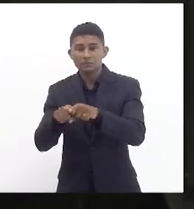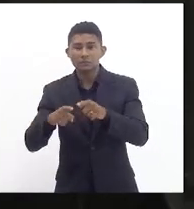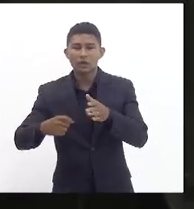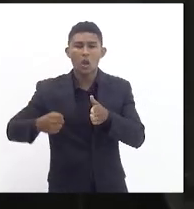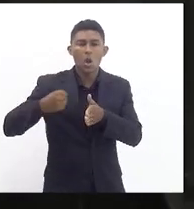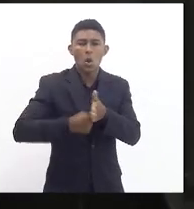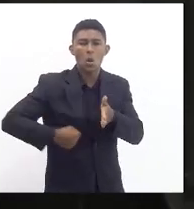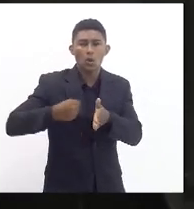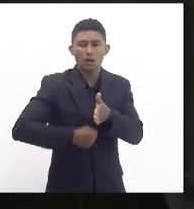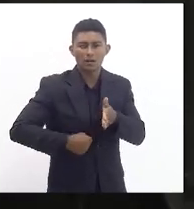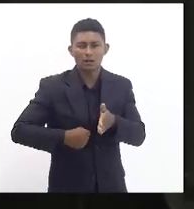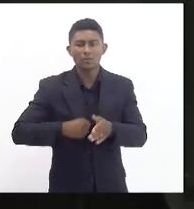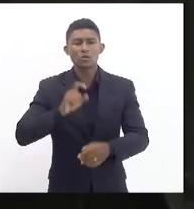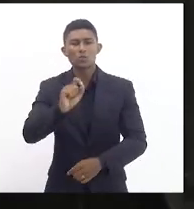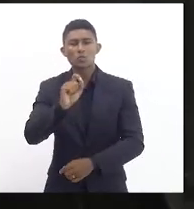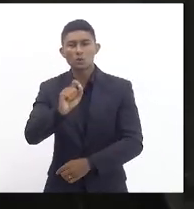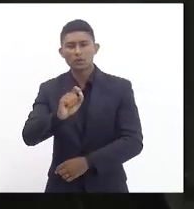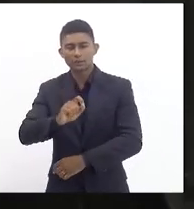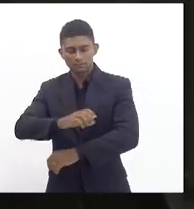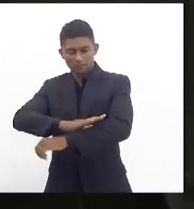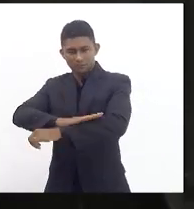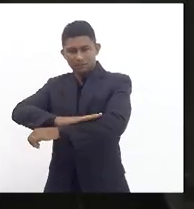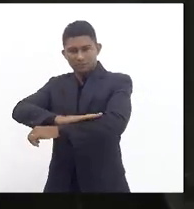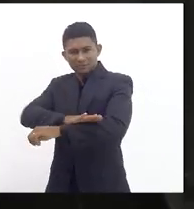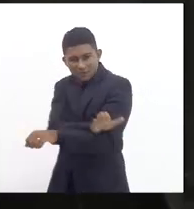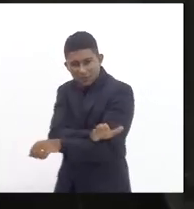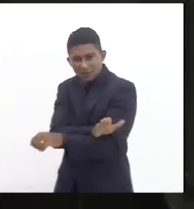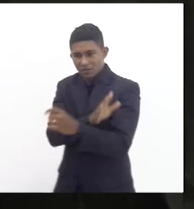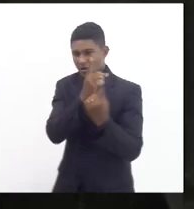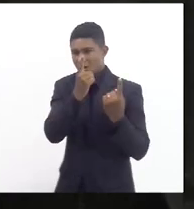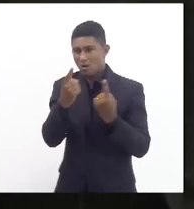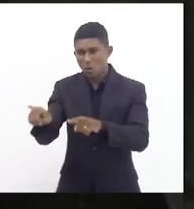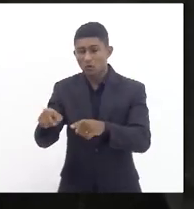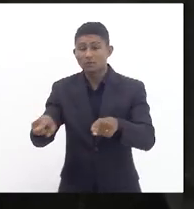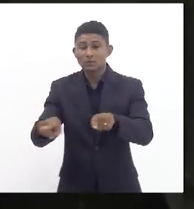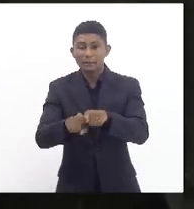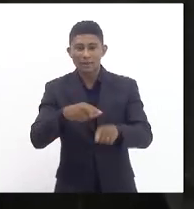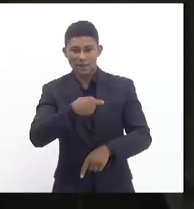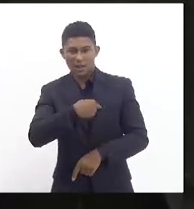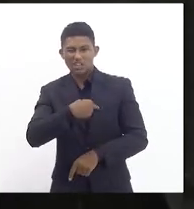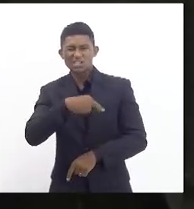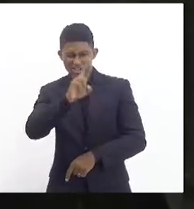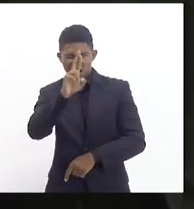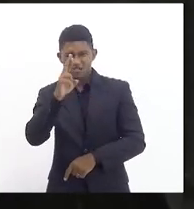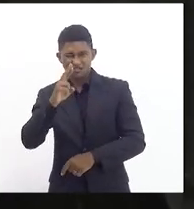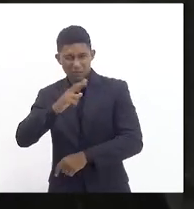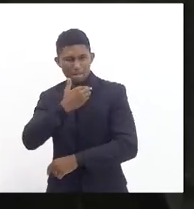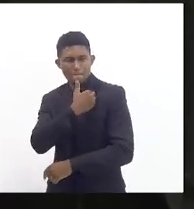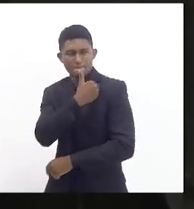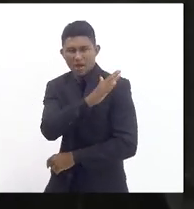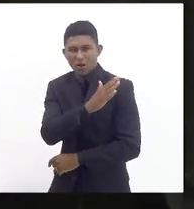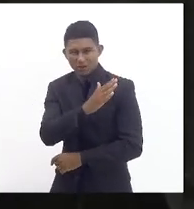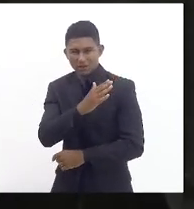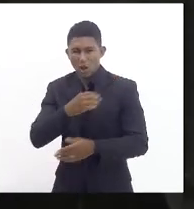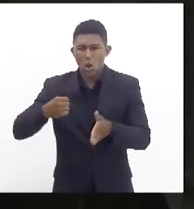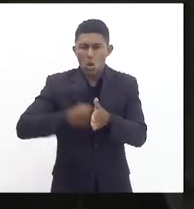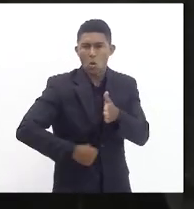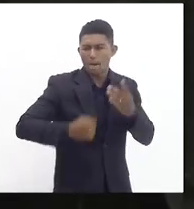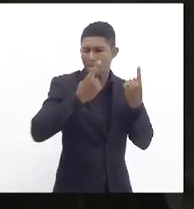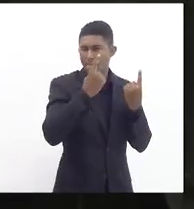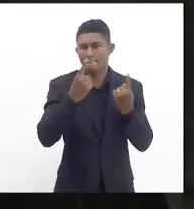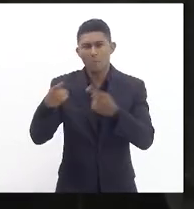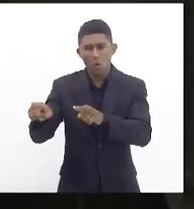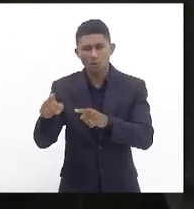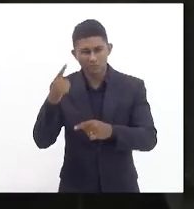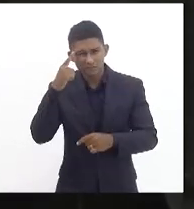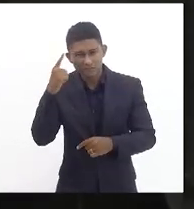contra o preconceito racial e religioso. Parece, senhora presidente, que